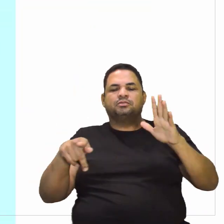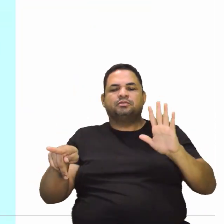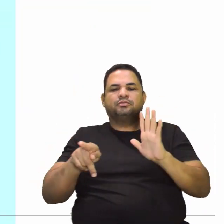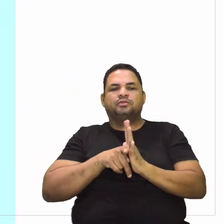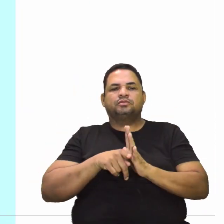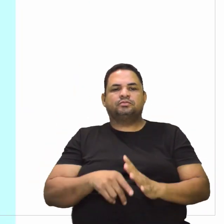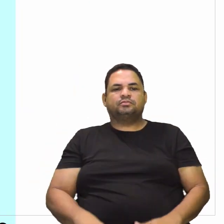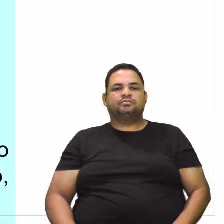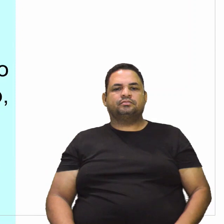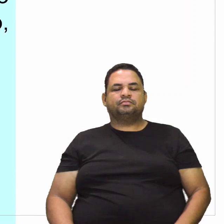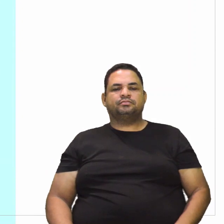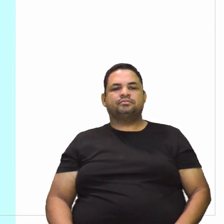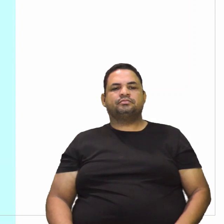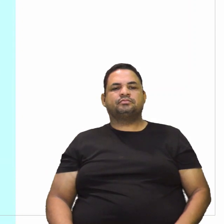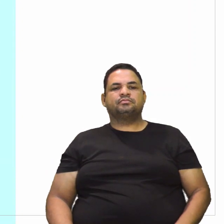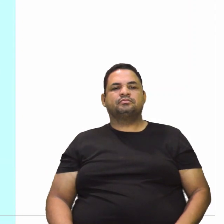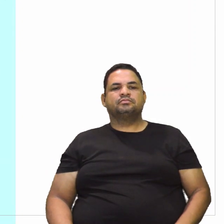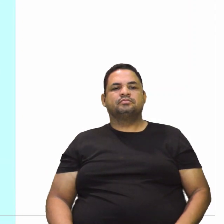mais importante.